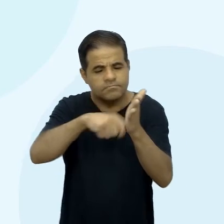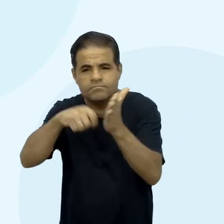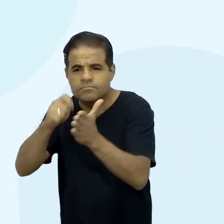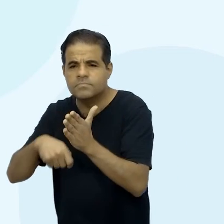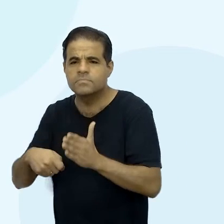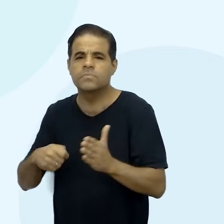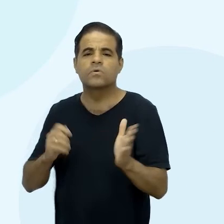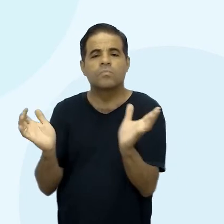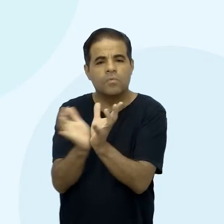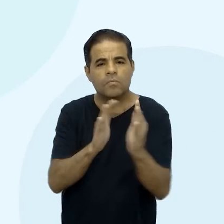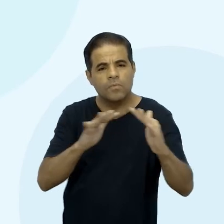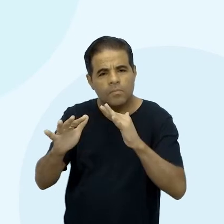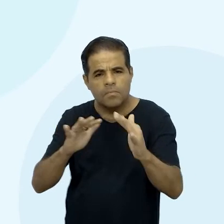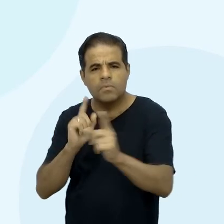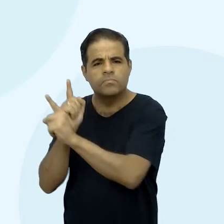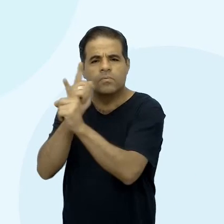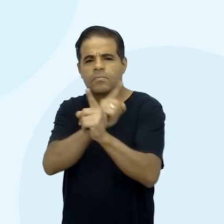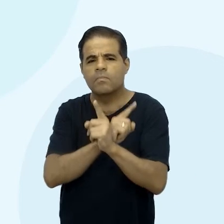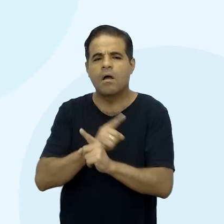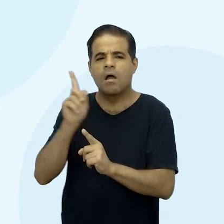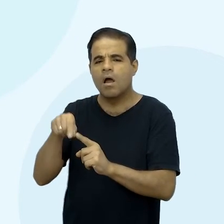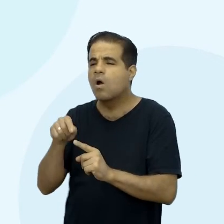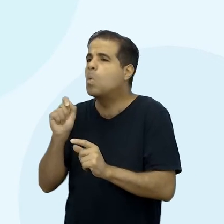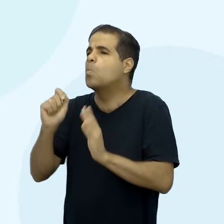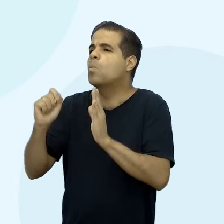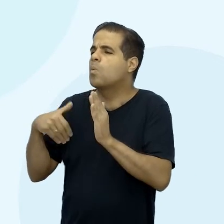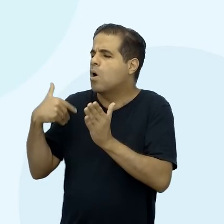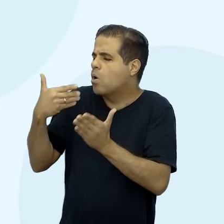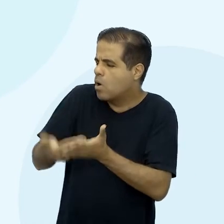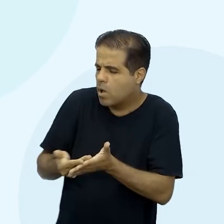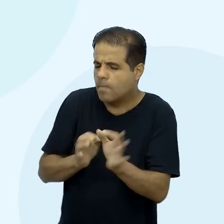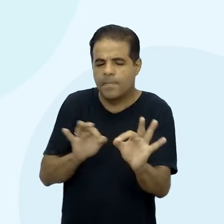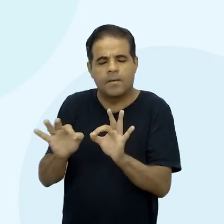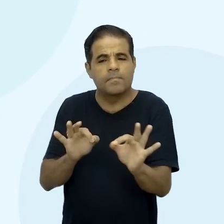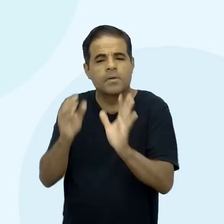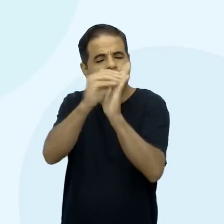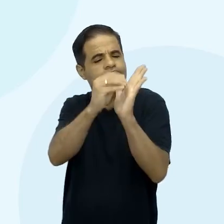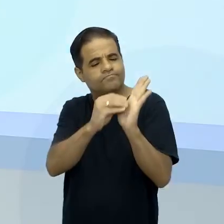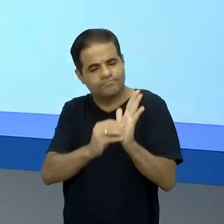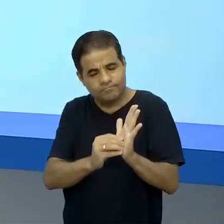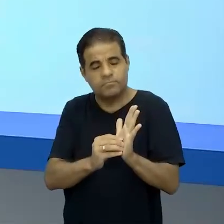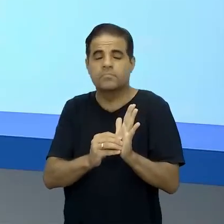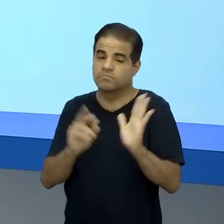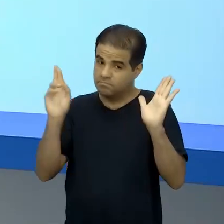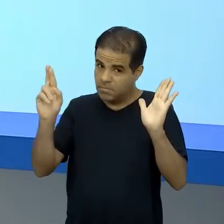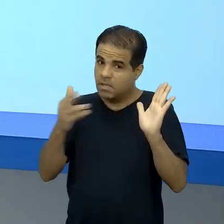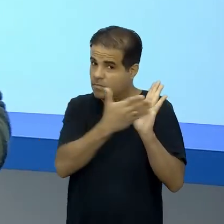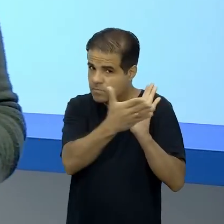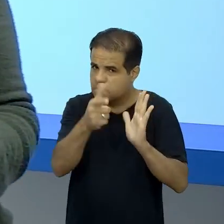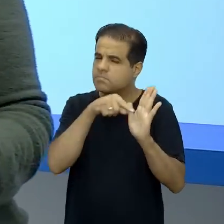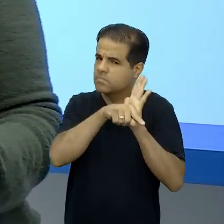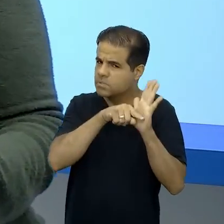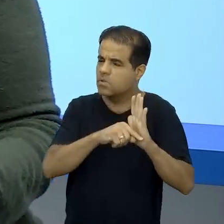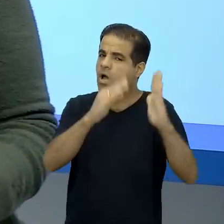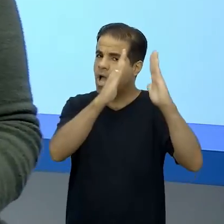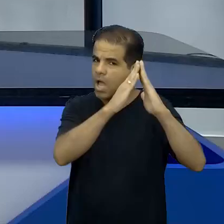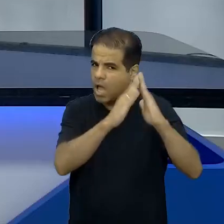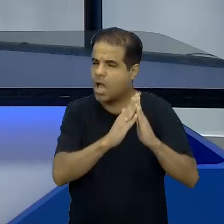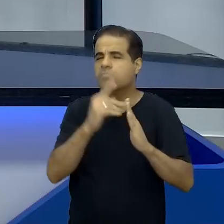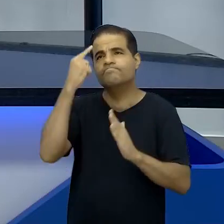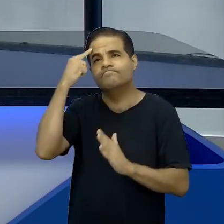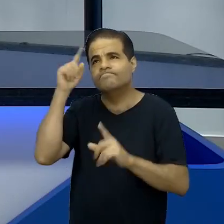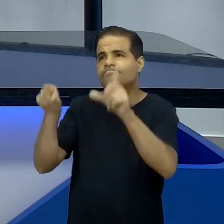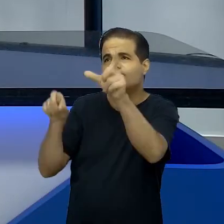num movimento coletivo de identificação e reconhecimento do que foi construído até aqui. Então, espera-se que você tenha pesquisado em casa também alguns